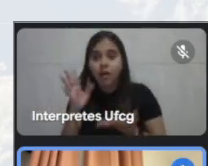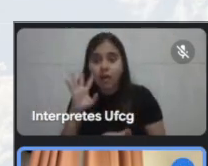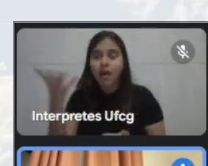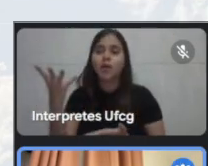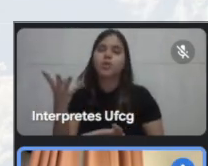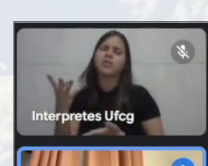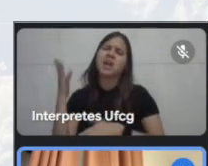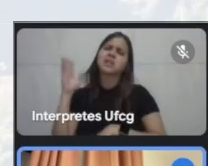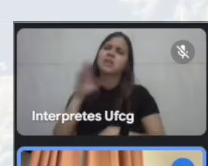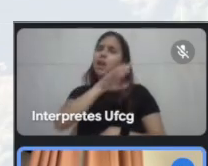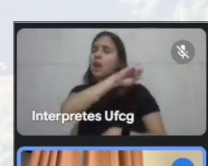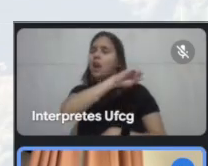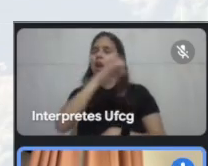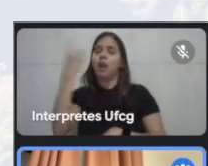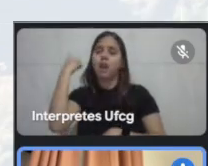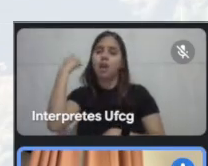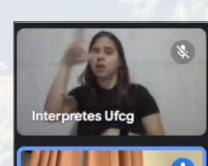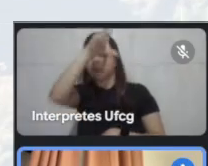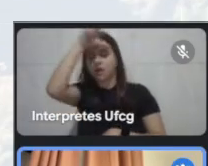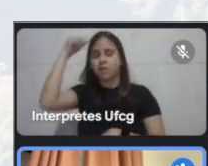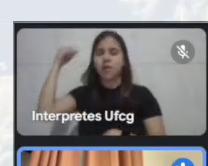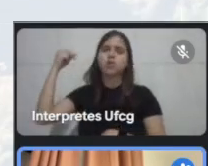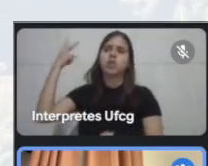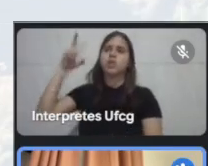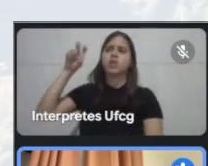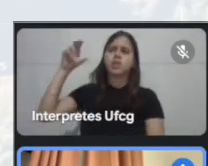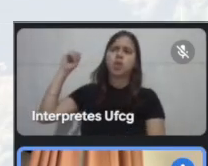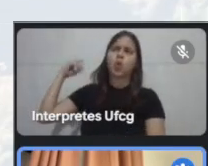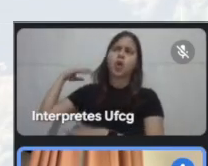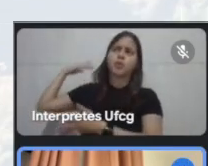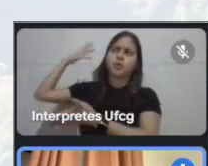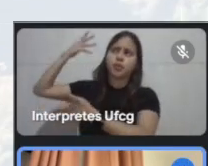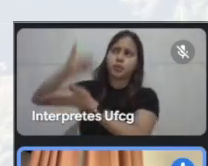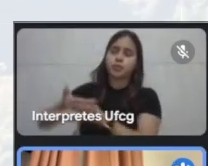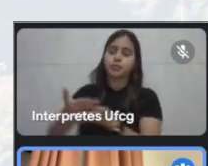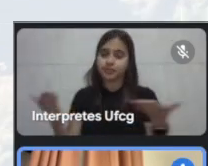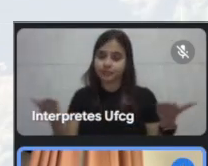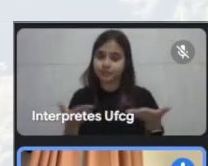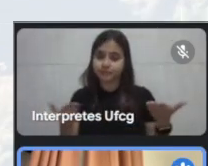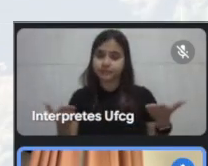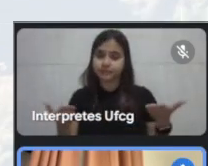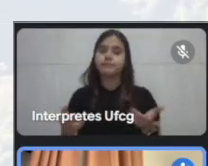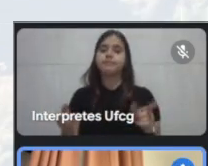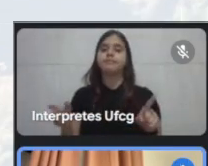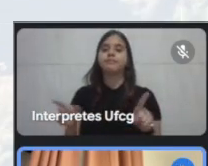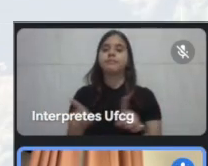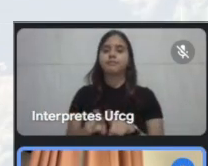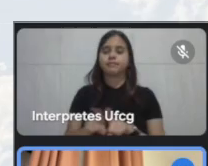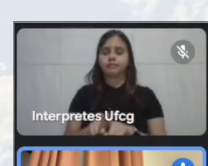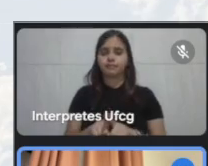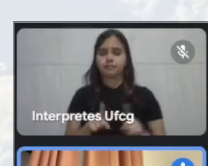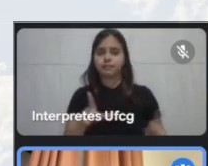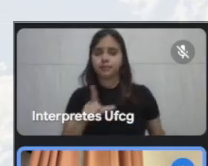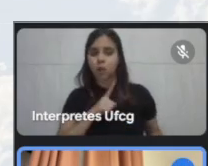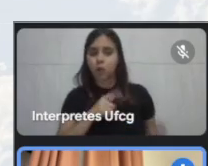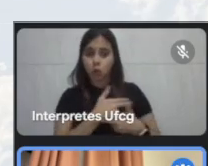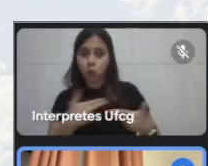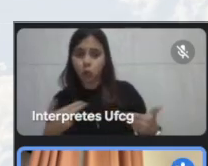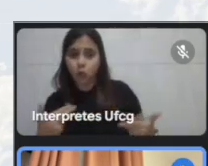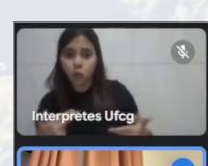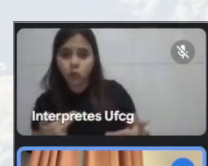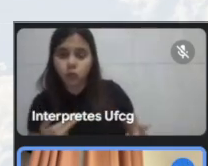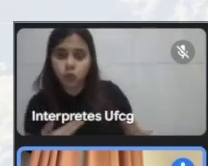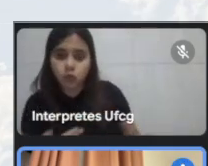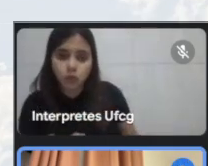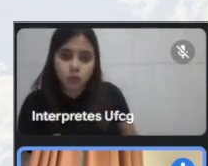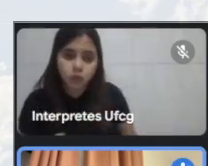50, 60 anos. A classe de formação natural, ela também teve como variável significativa para essa